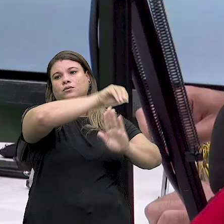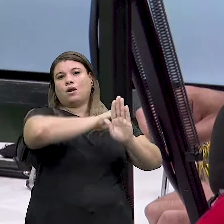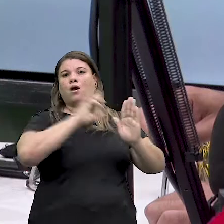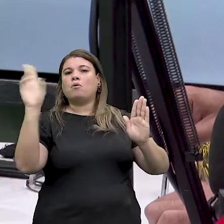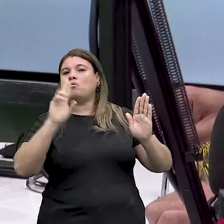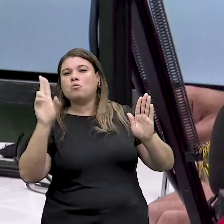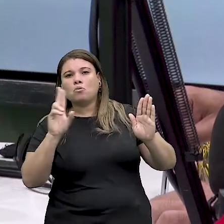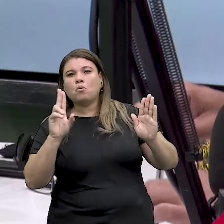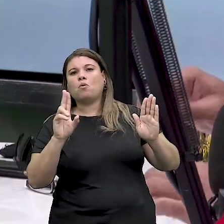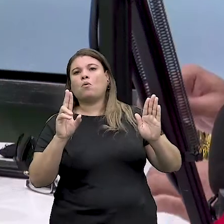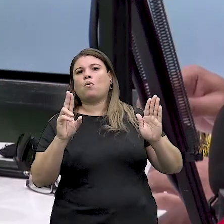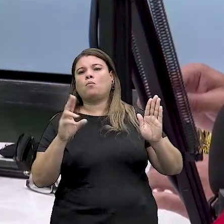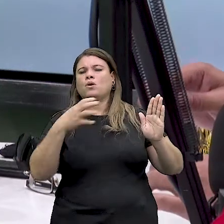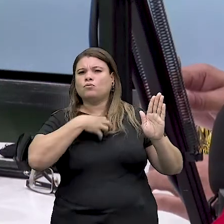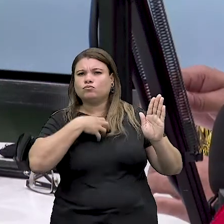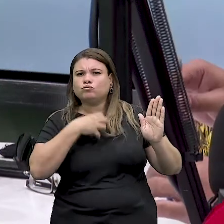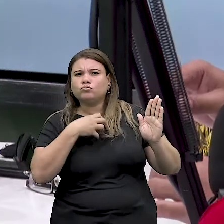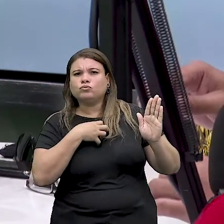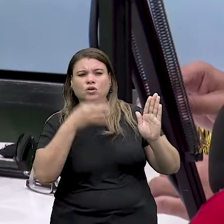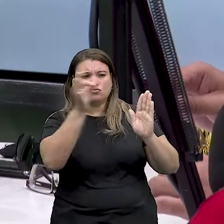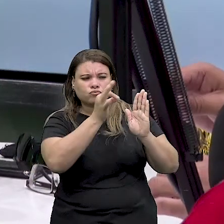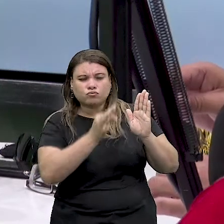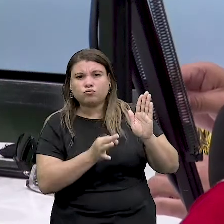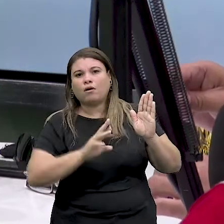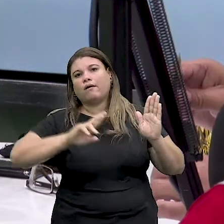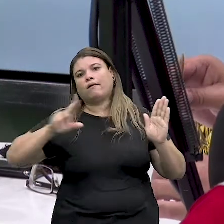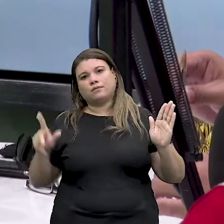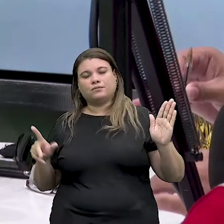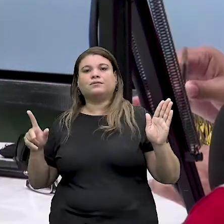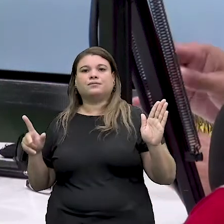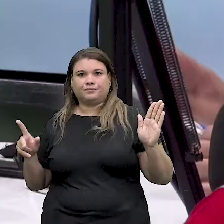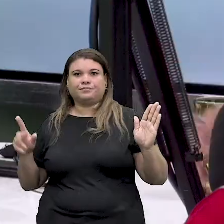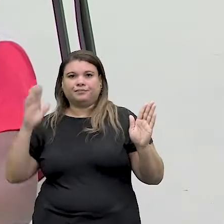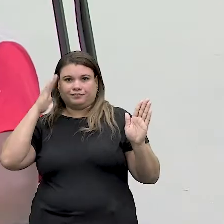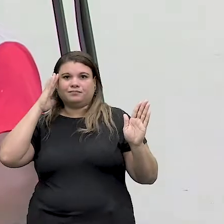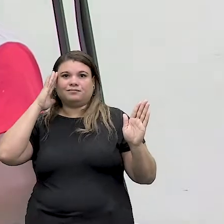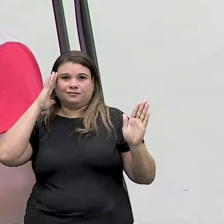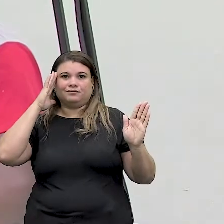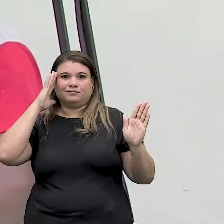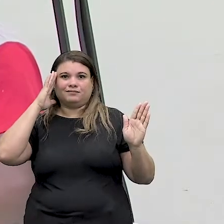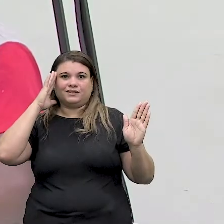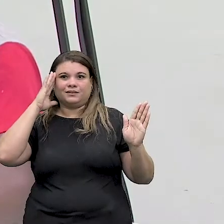já tinha o calendário Juliano. Justiniano, alguma coisa né? assim. Mas